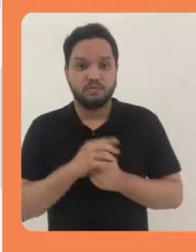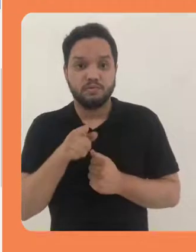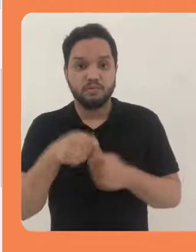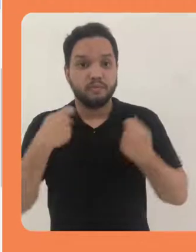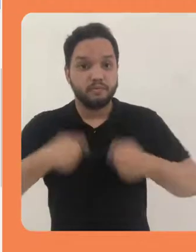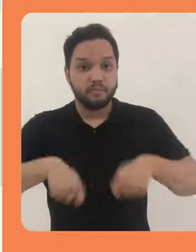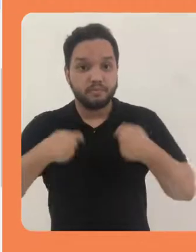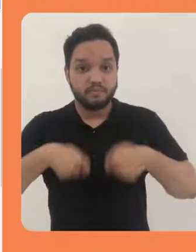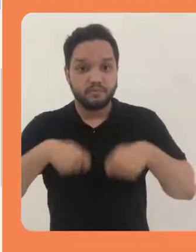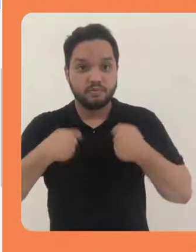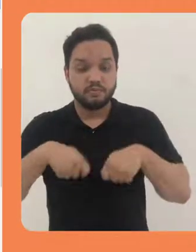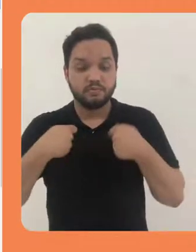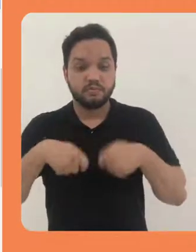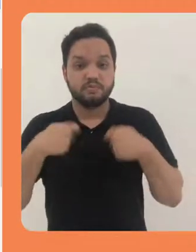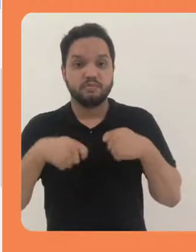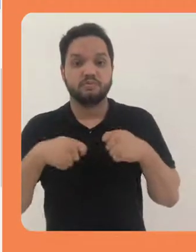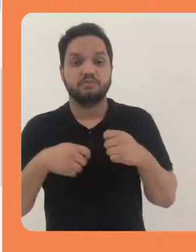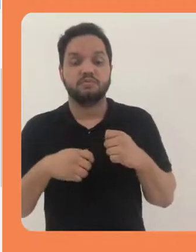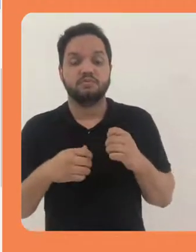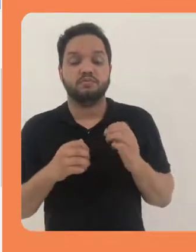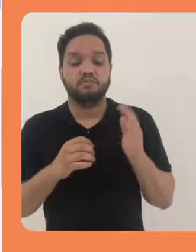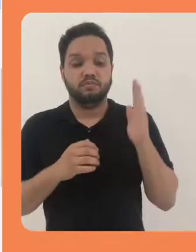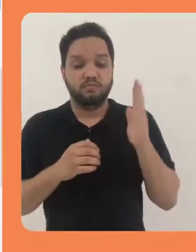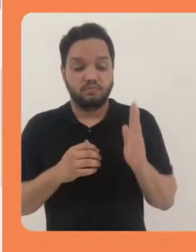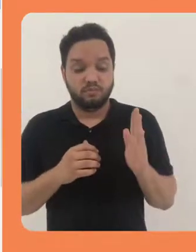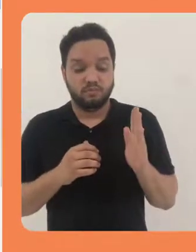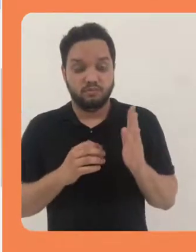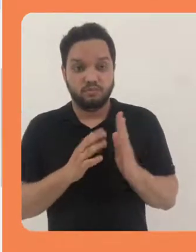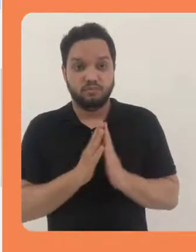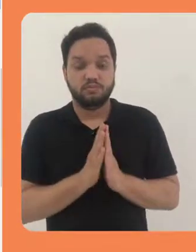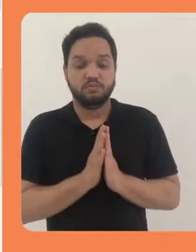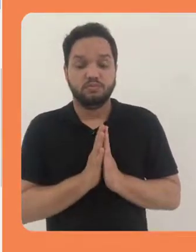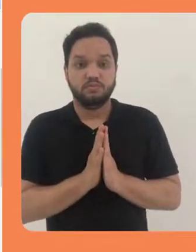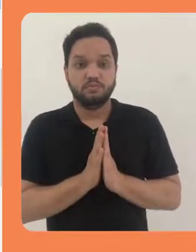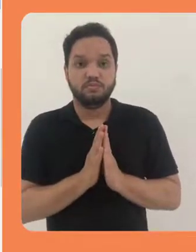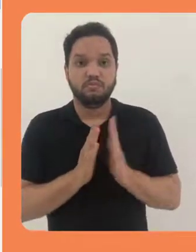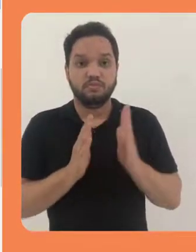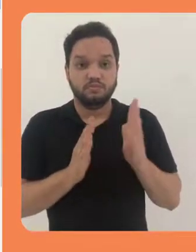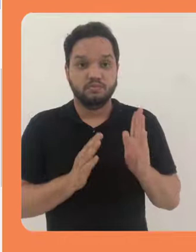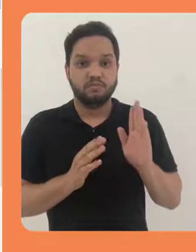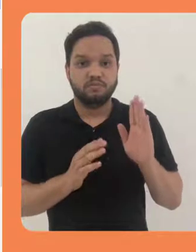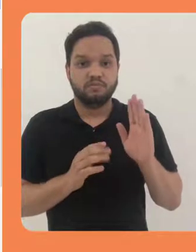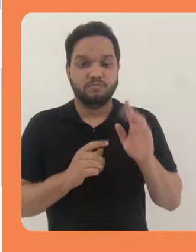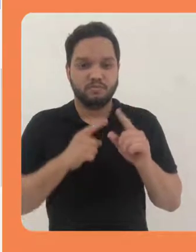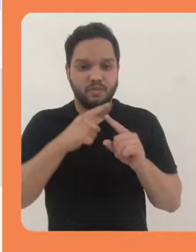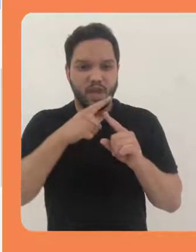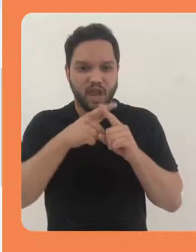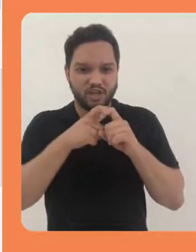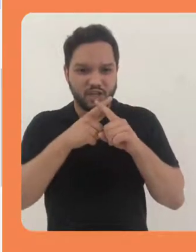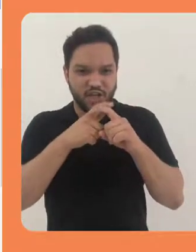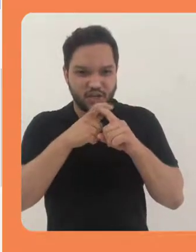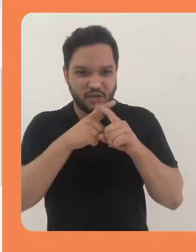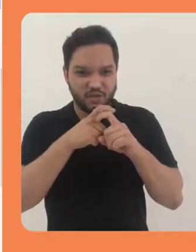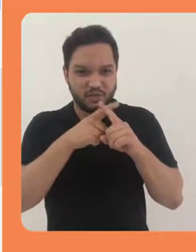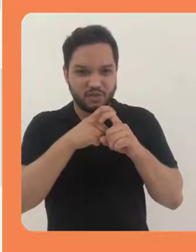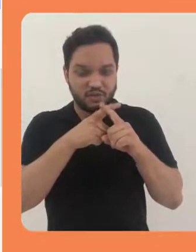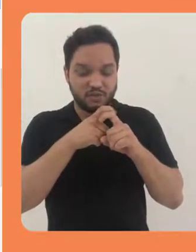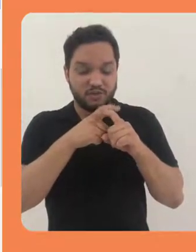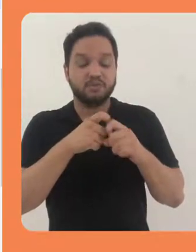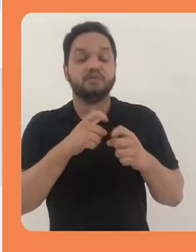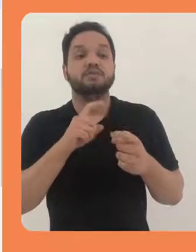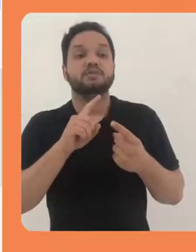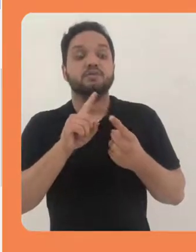interessante aqui como que você deve incluir o texto né você deve incluir o texto